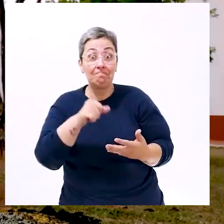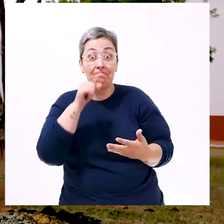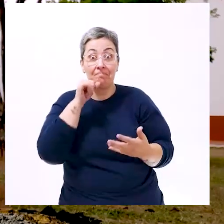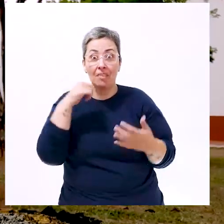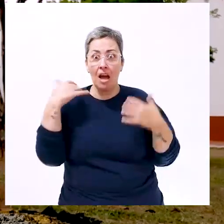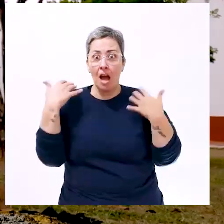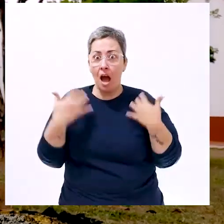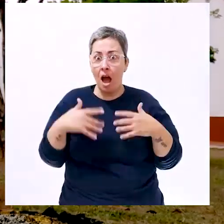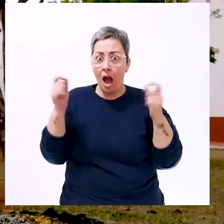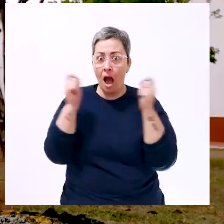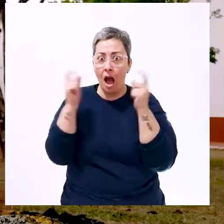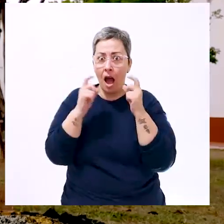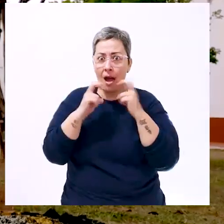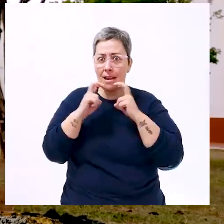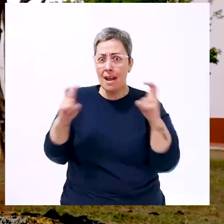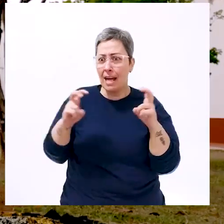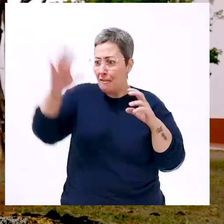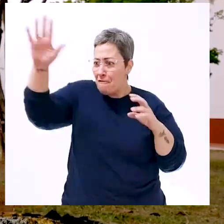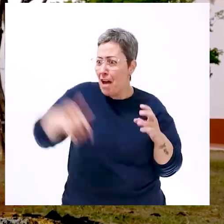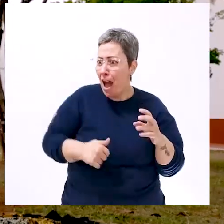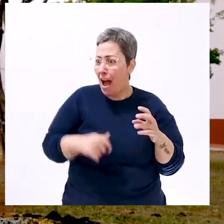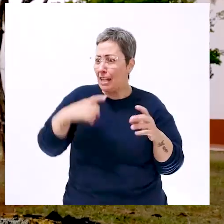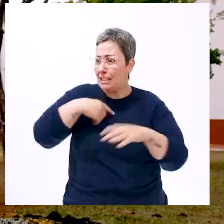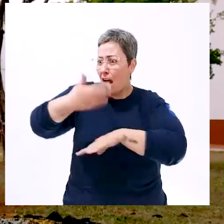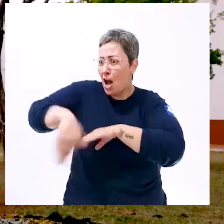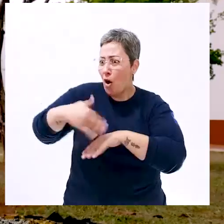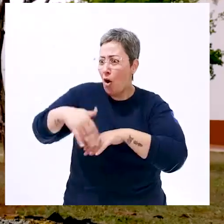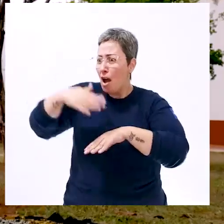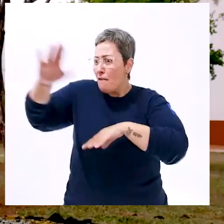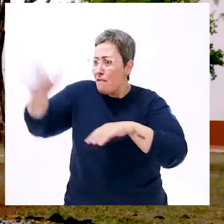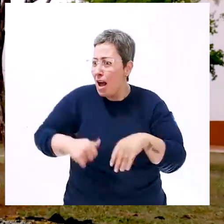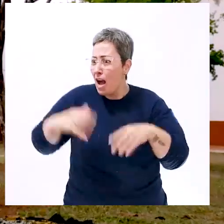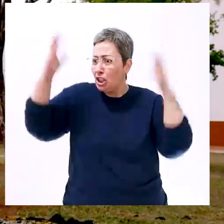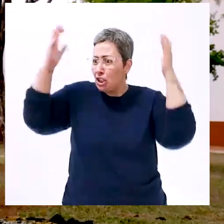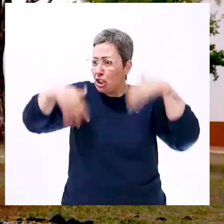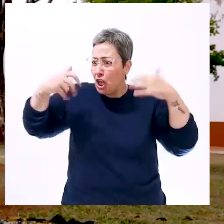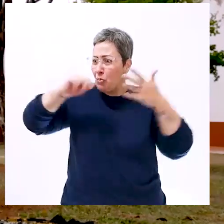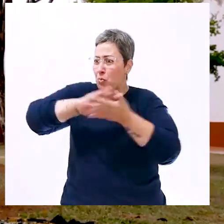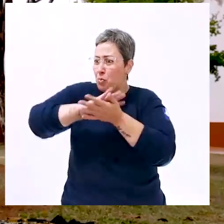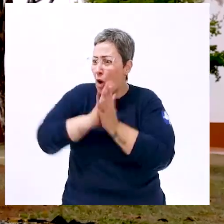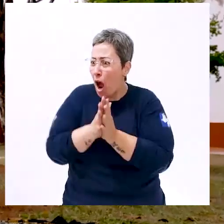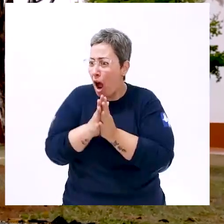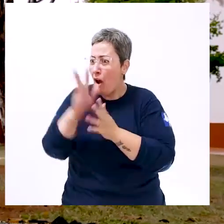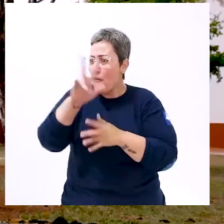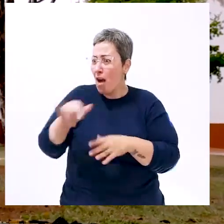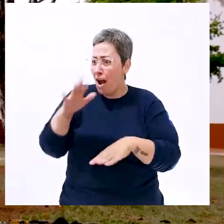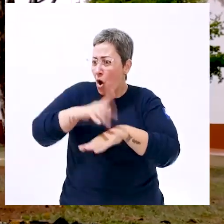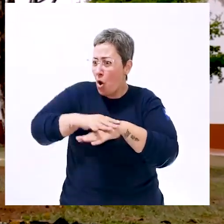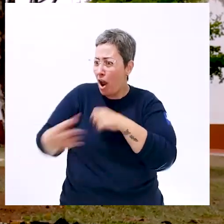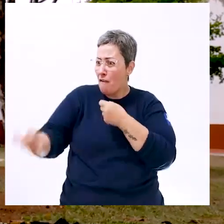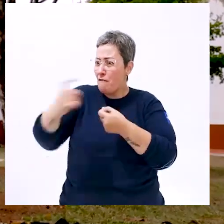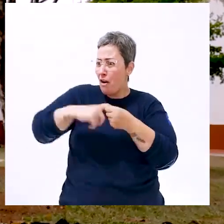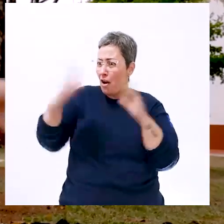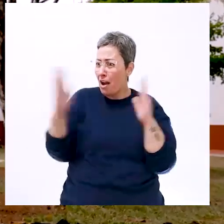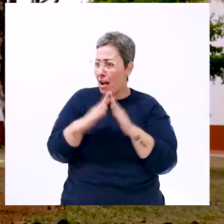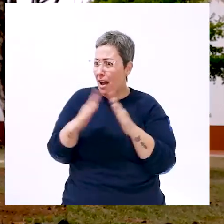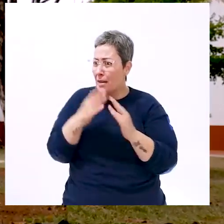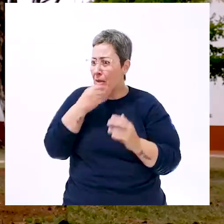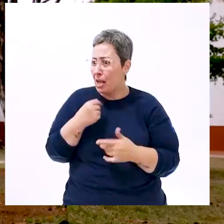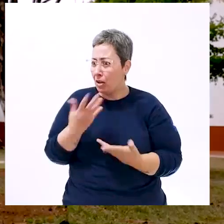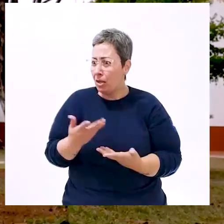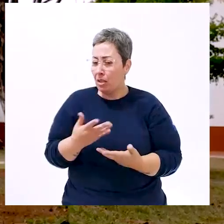A mãe, com extremo espanto, grita: sai do meio da rua que essa chuva te arrebenta!